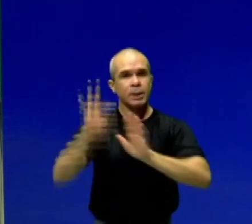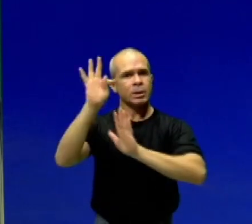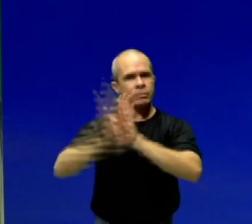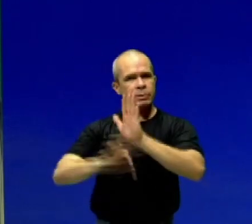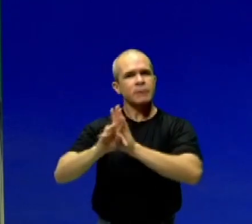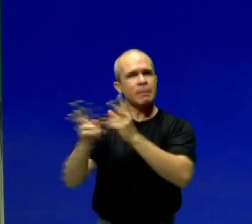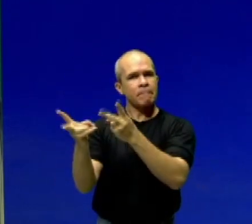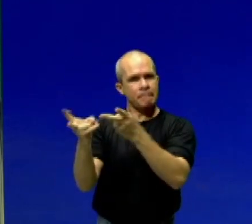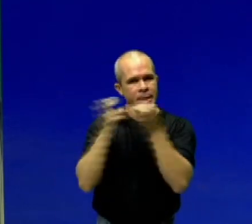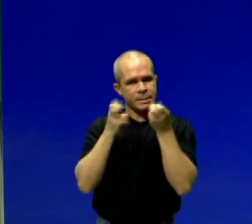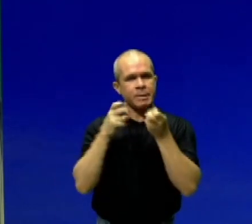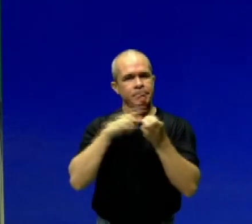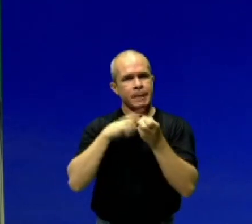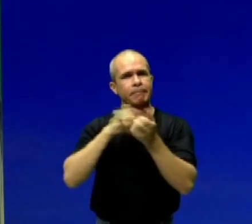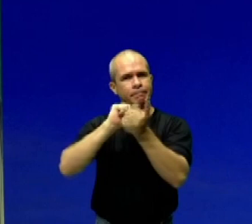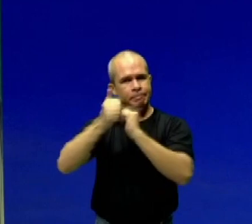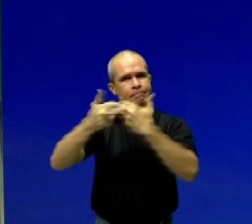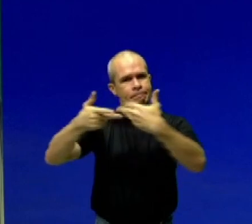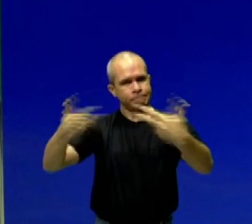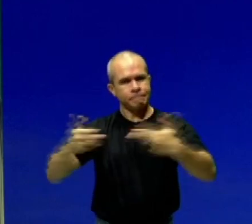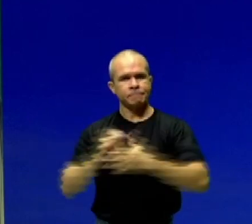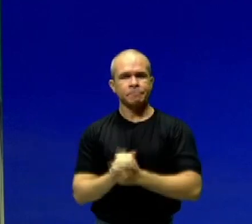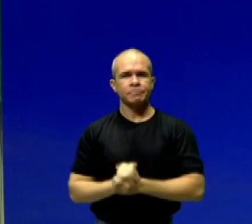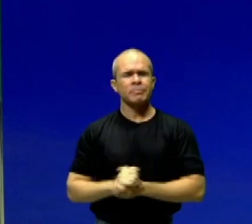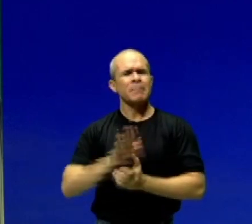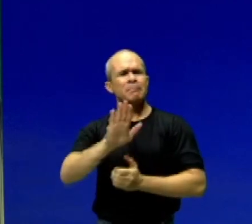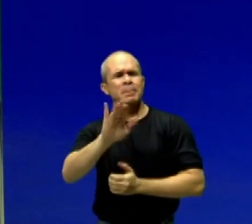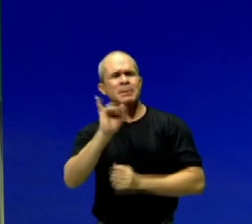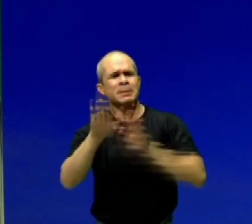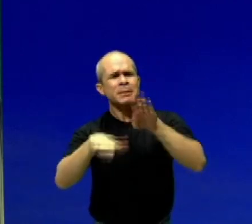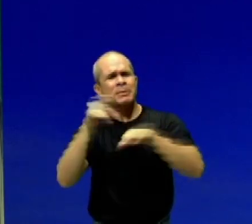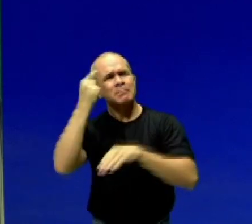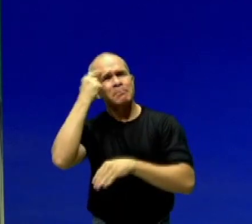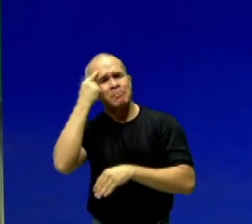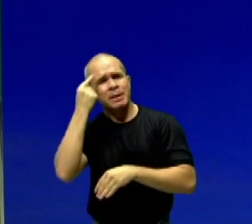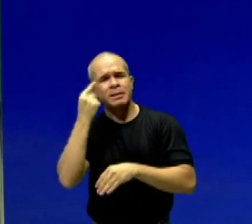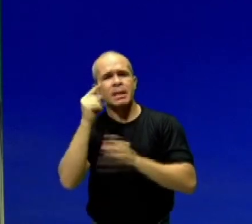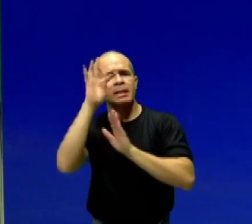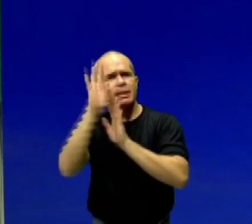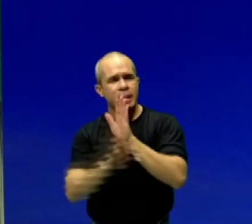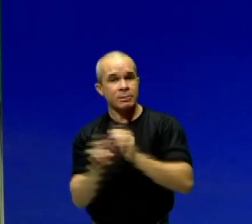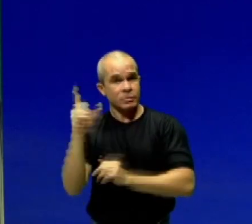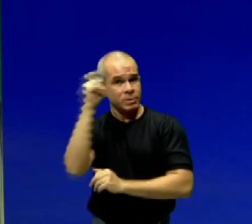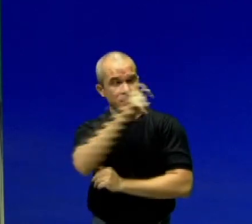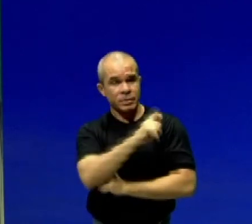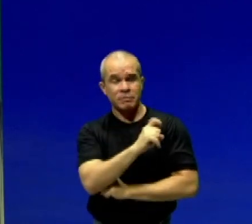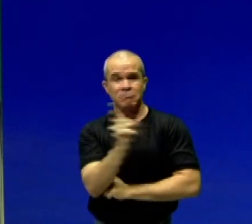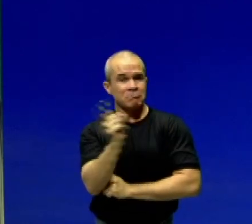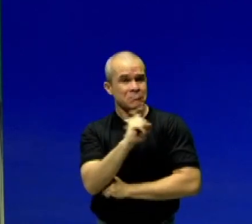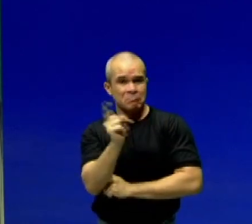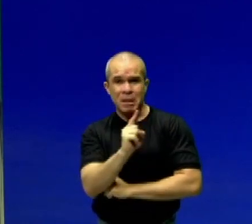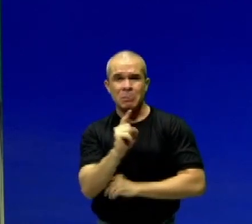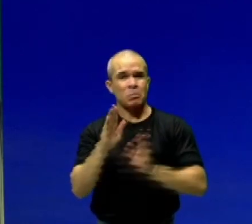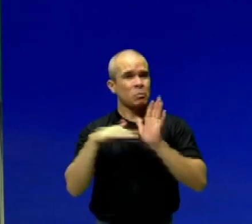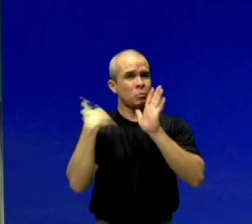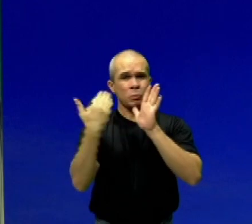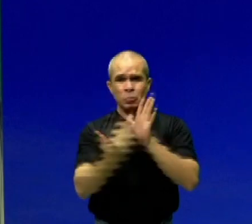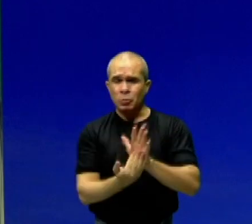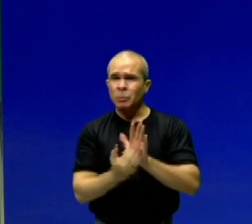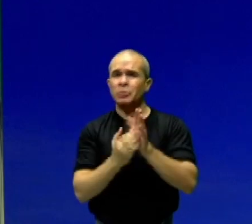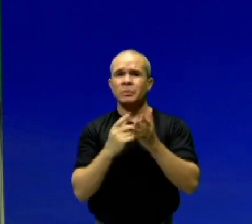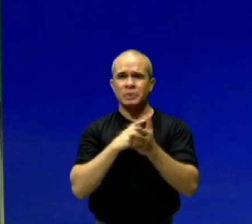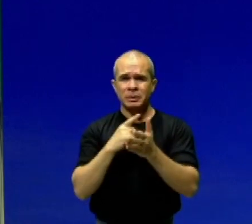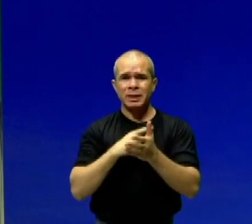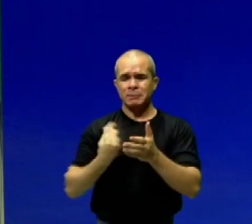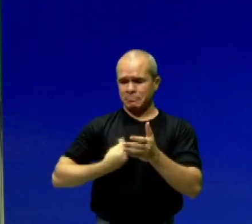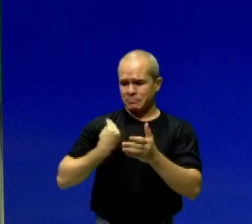vocês observarão que a gente sempre vai estar falando. Aí você vai falar assim, mas vão ter textos então difíceis. Não, pelo contrário. Os esportes, estão, a língua inglesa está